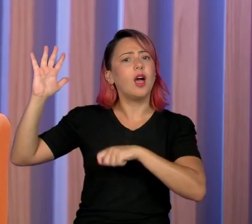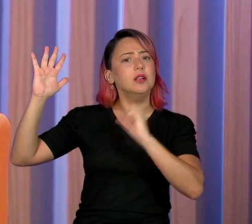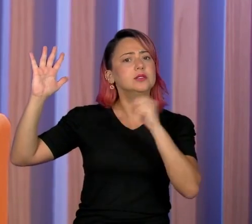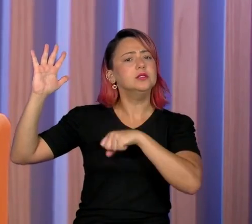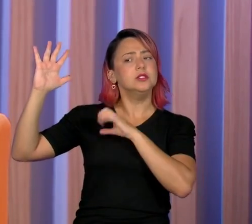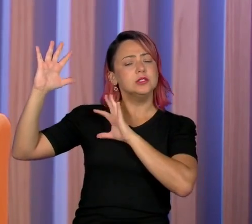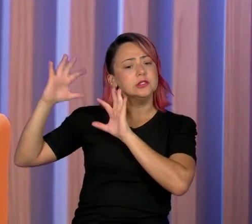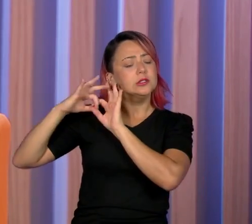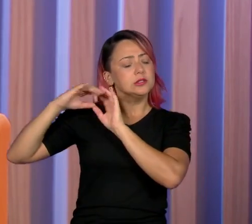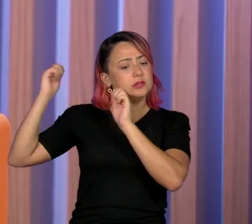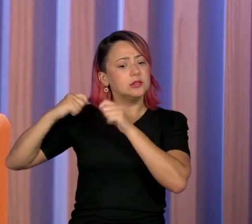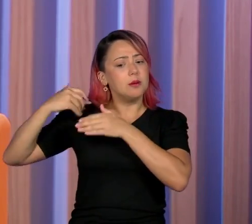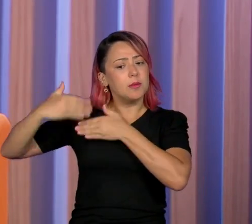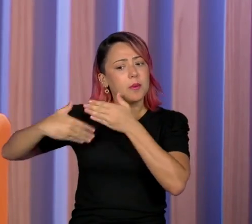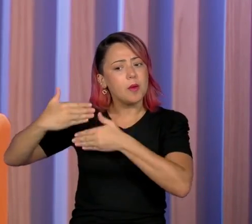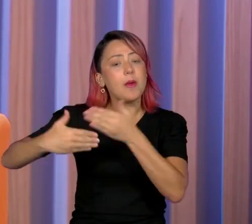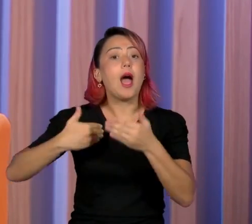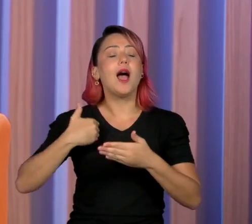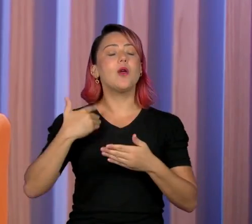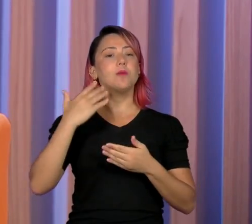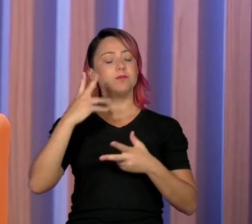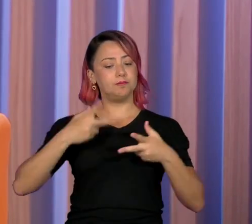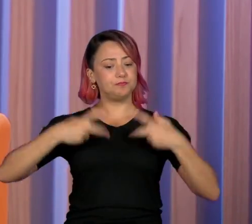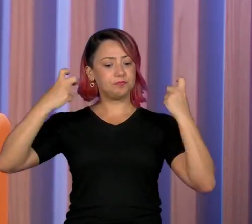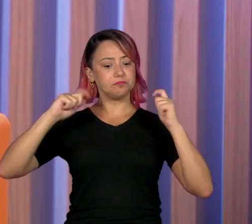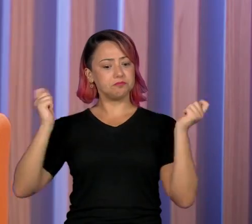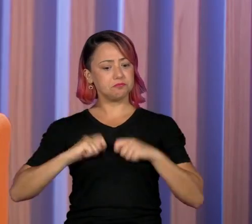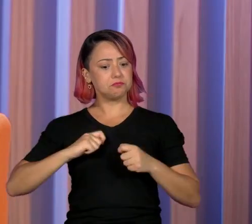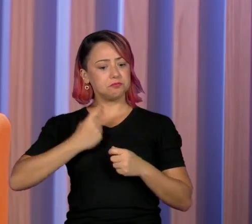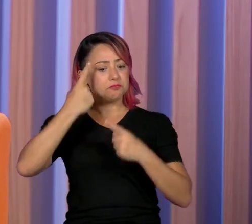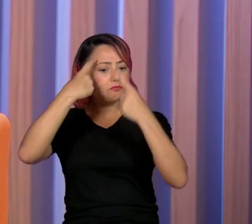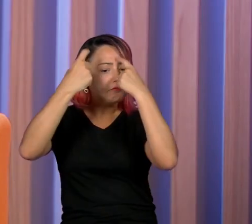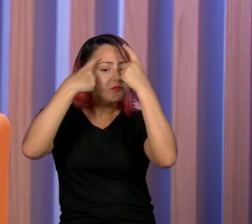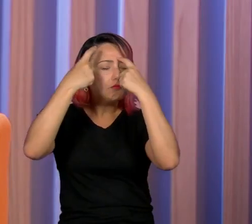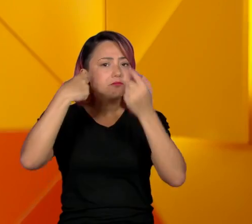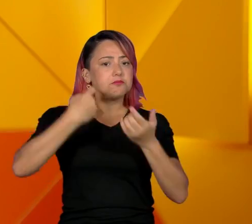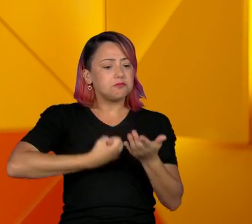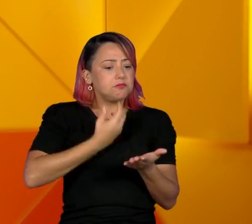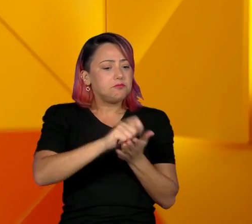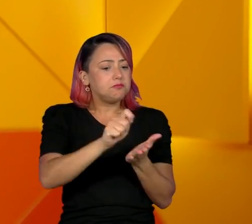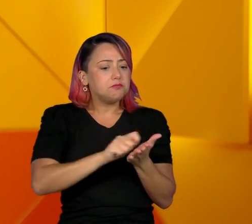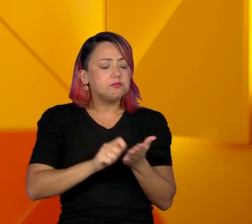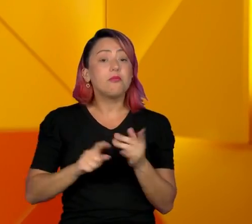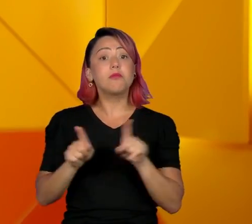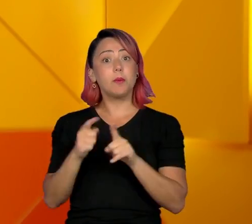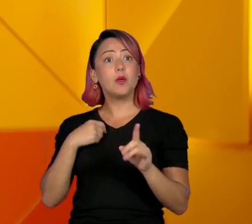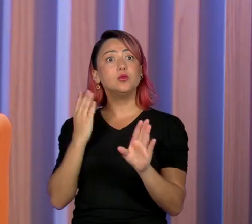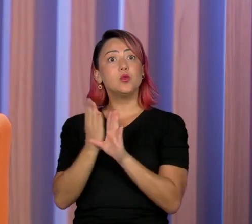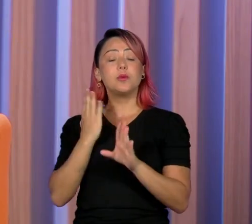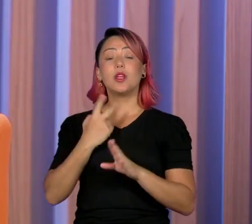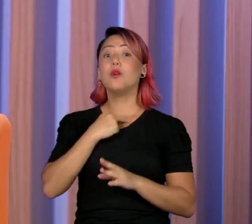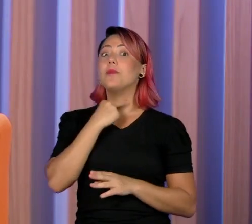escrever, descobri que eu podia cantar, quando eu comecei a mostrar, então não... Eu descobri que eu tinha uma voz linda.